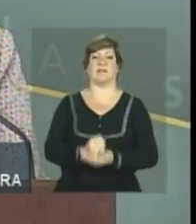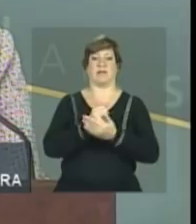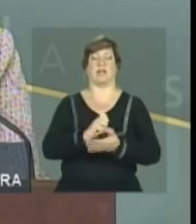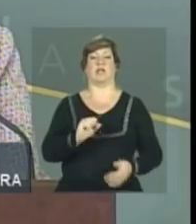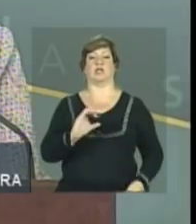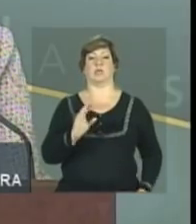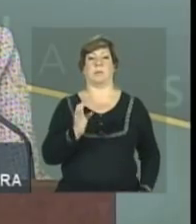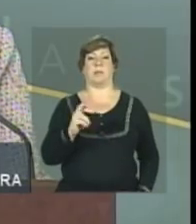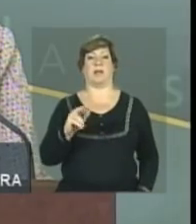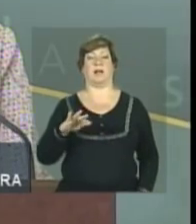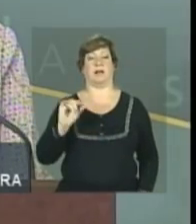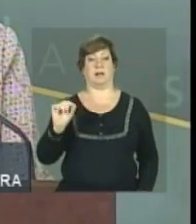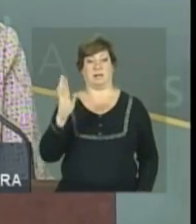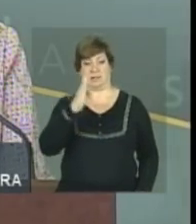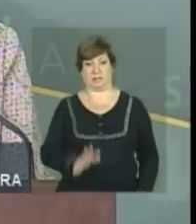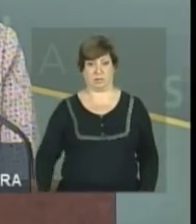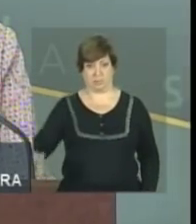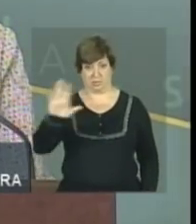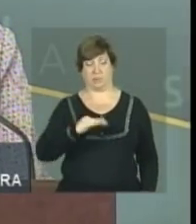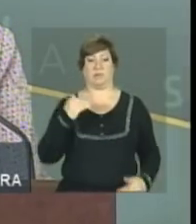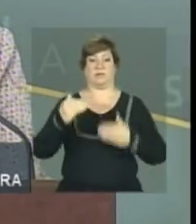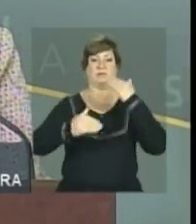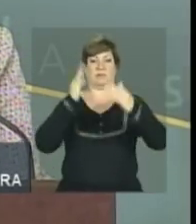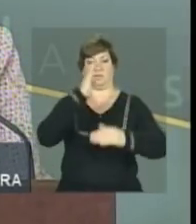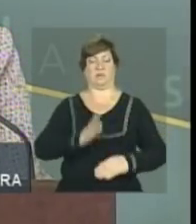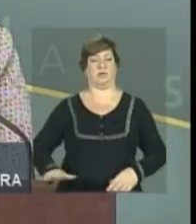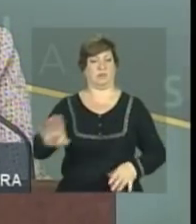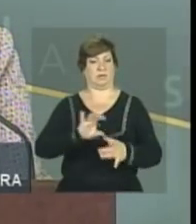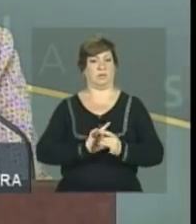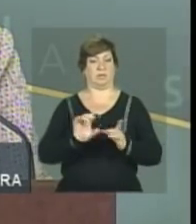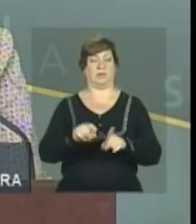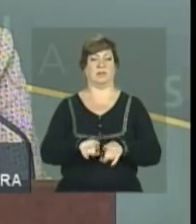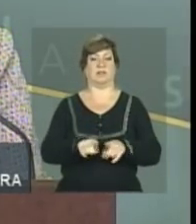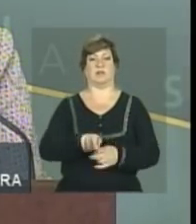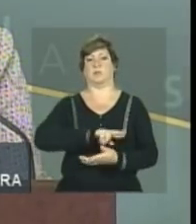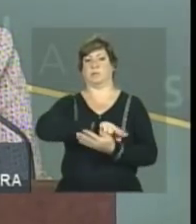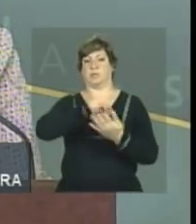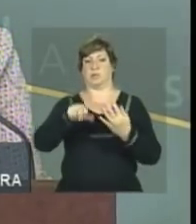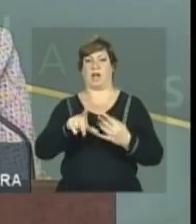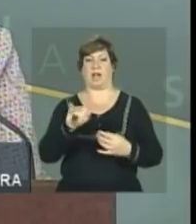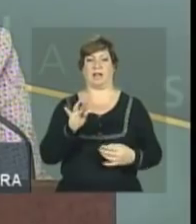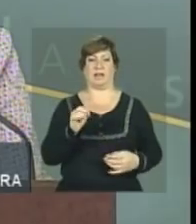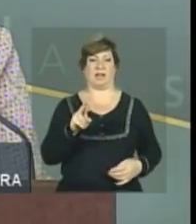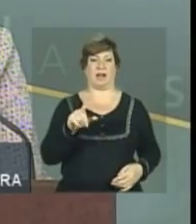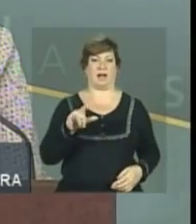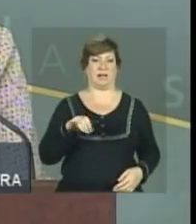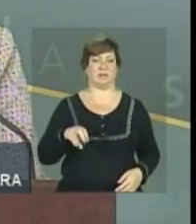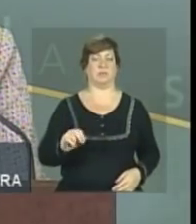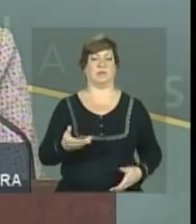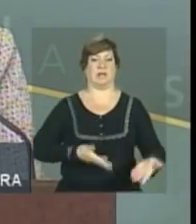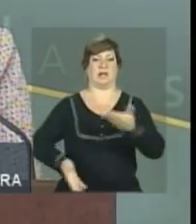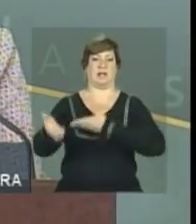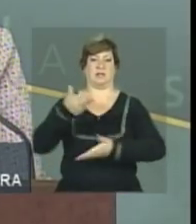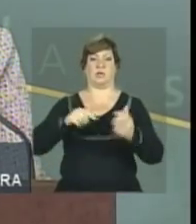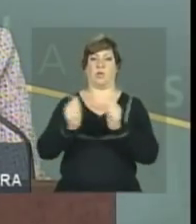nacional, do desenvolvimento nacional autônomo e do multilateralismo nas relações